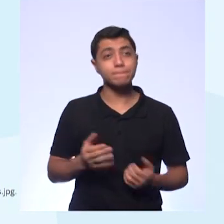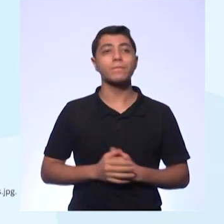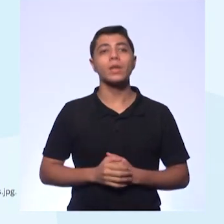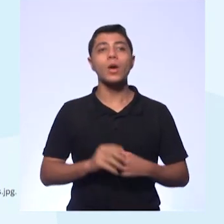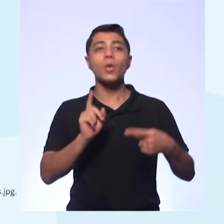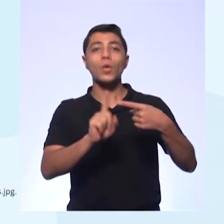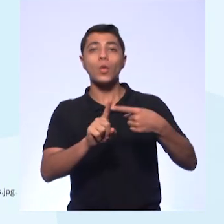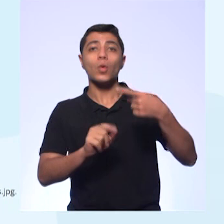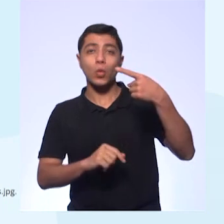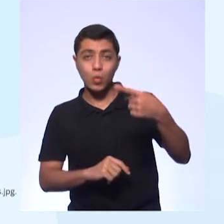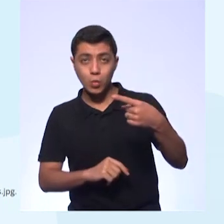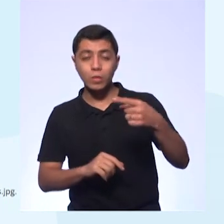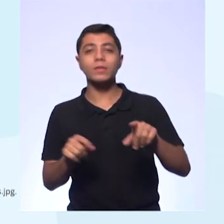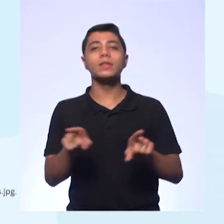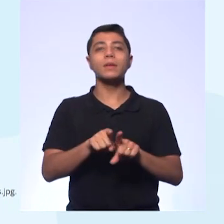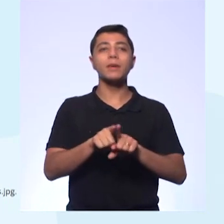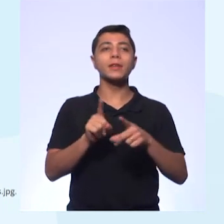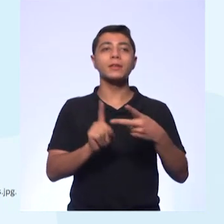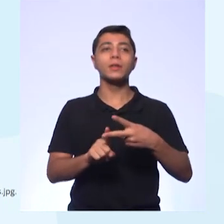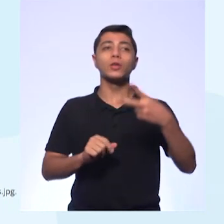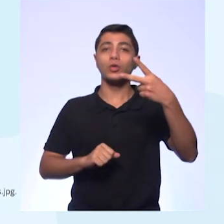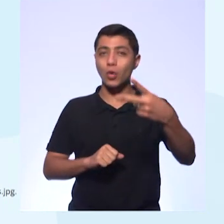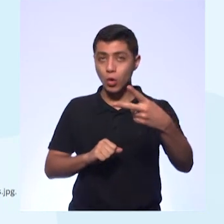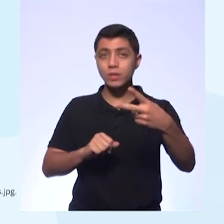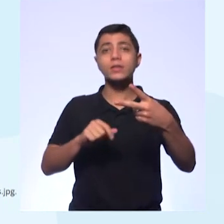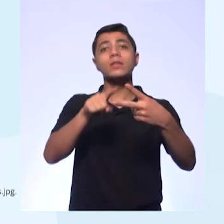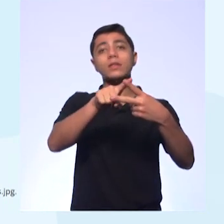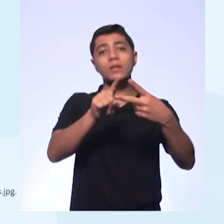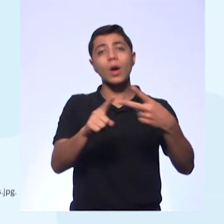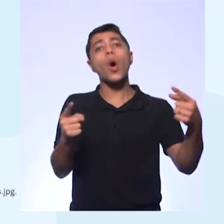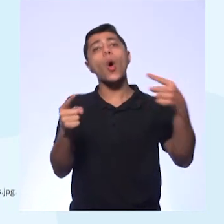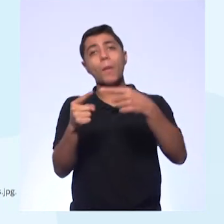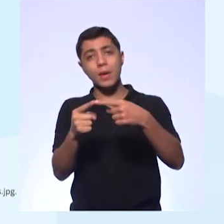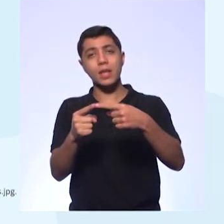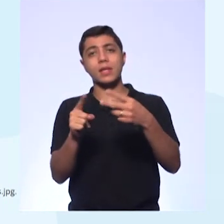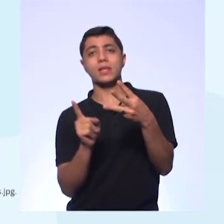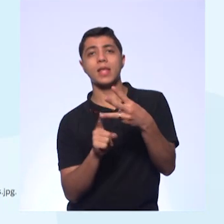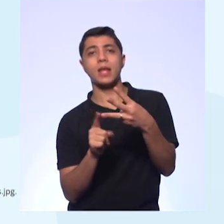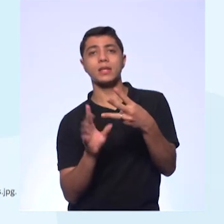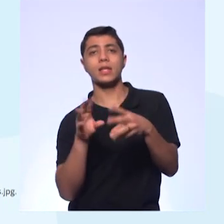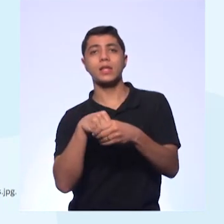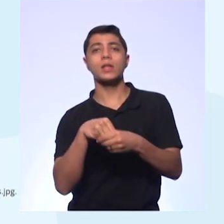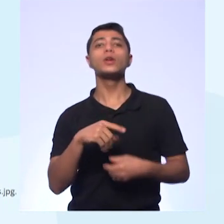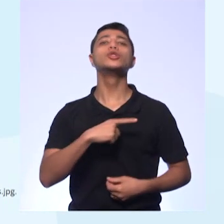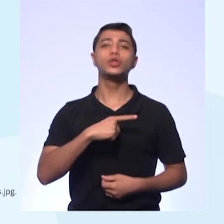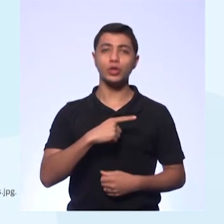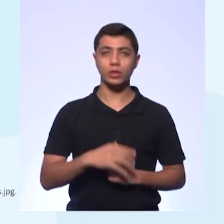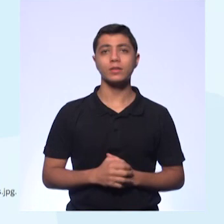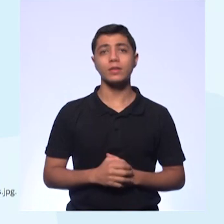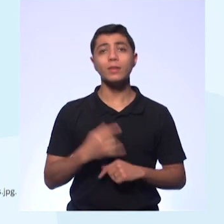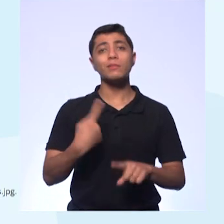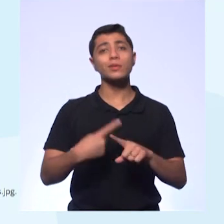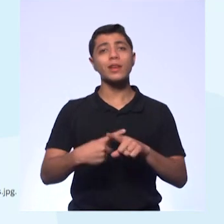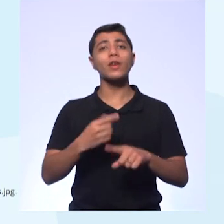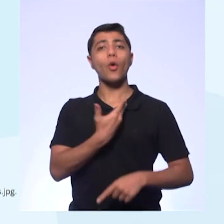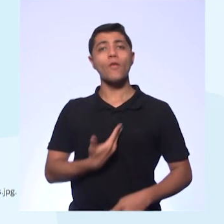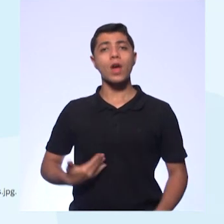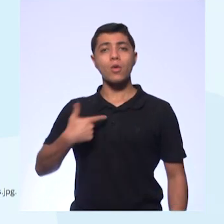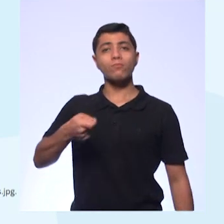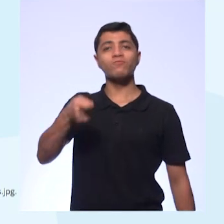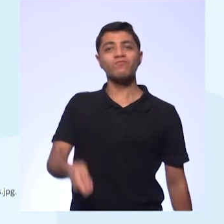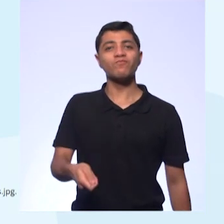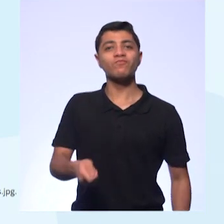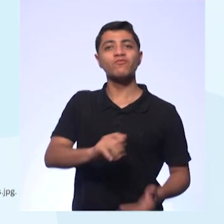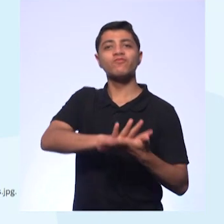3. Você promovendo o terrorismo de Estado, você defende o seu poder político e o fortalece pelo uso